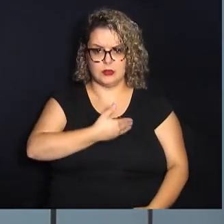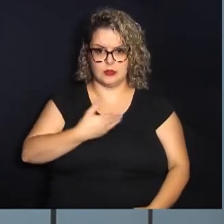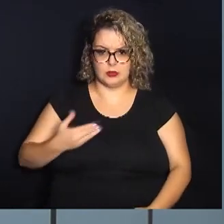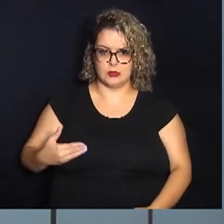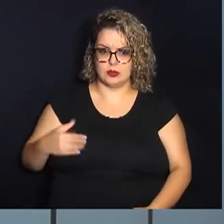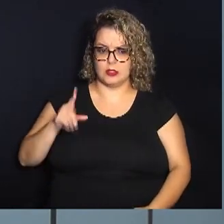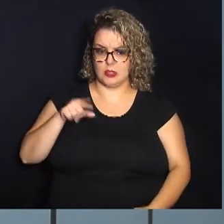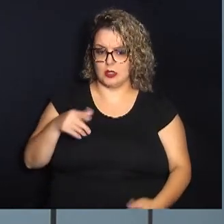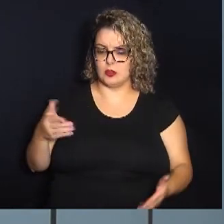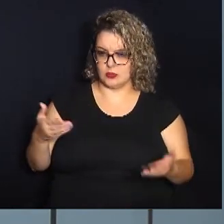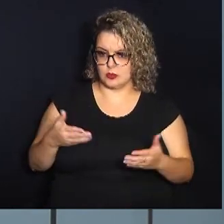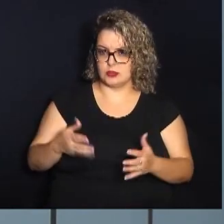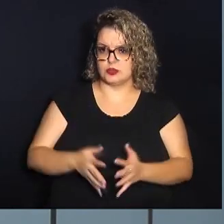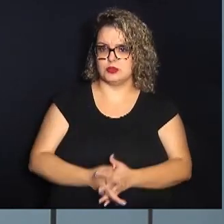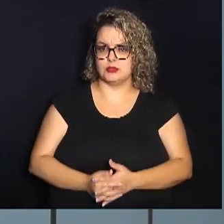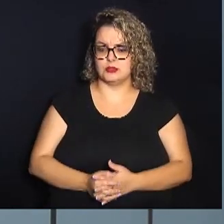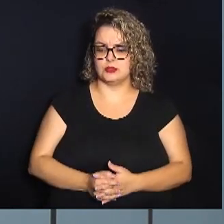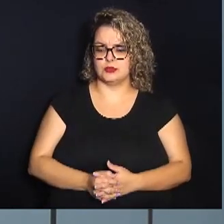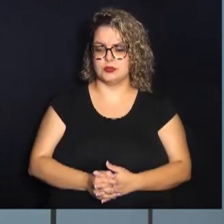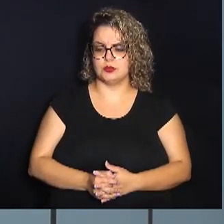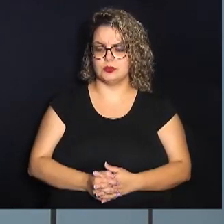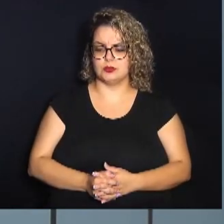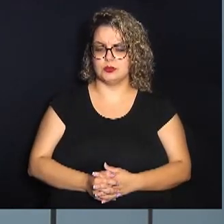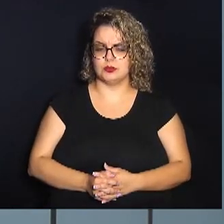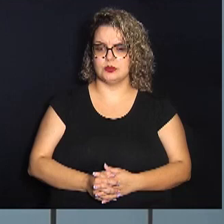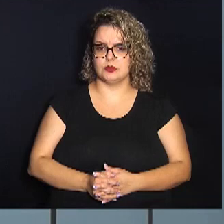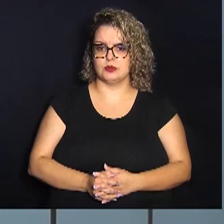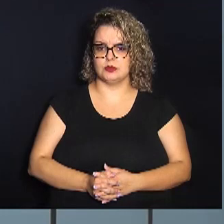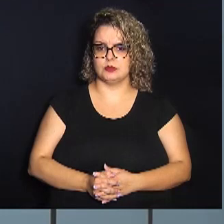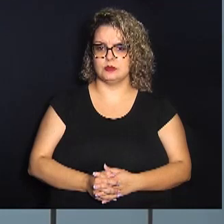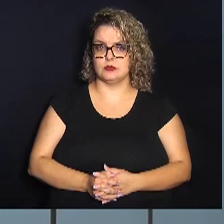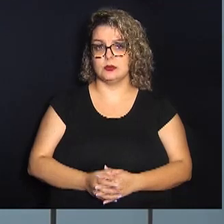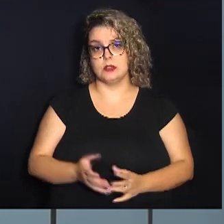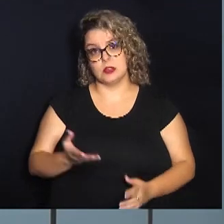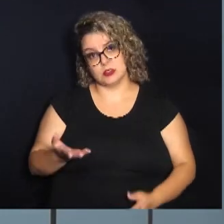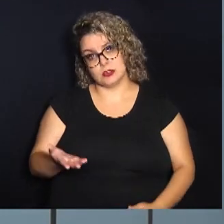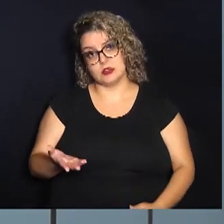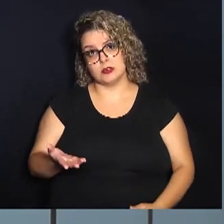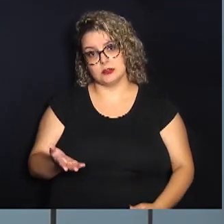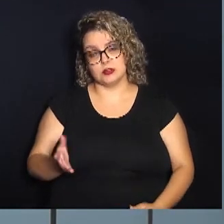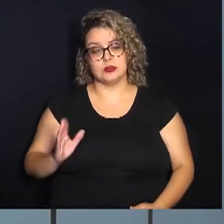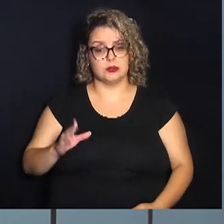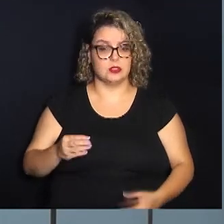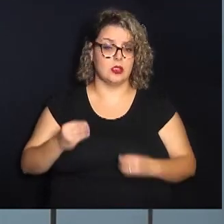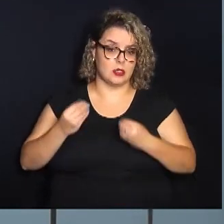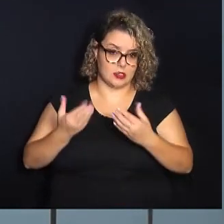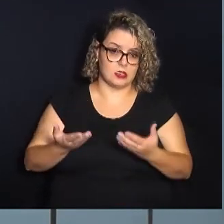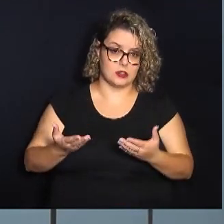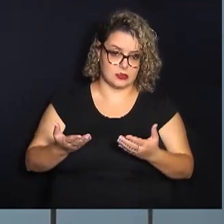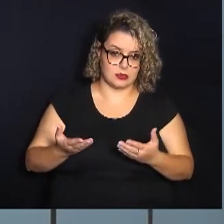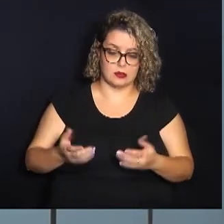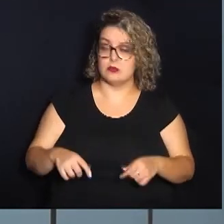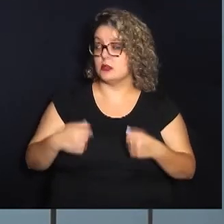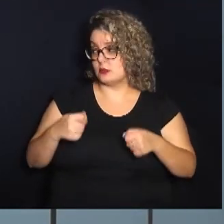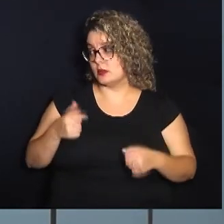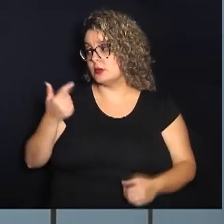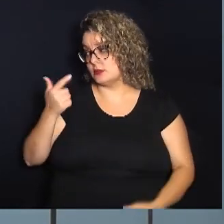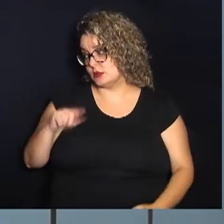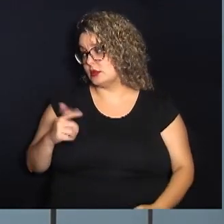hoje, né? Então, eu acho que esse reconhecimento a gente já deu, mas continuamos a dar,